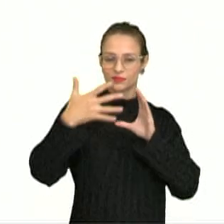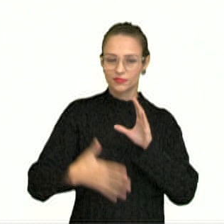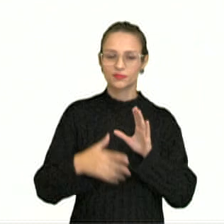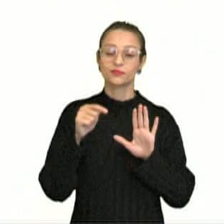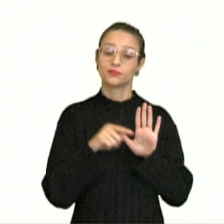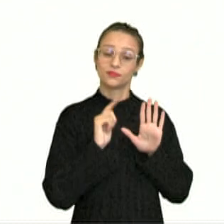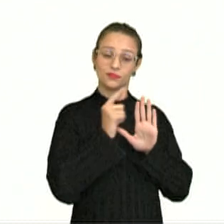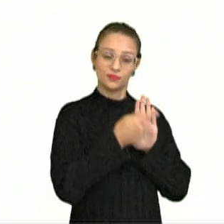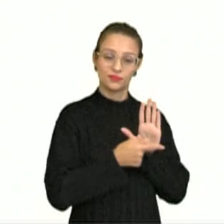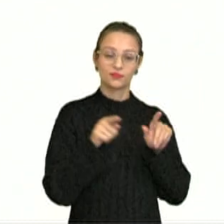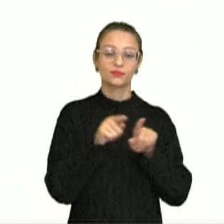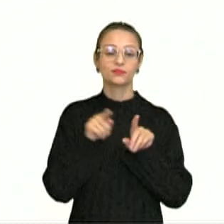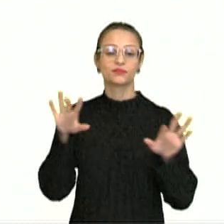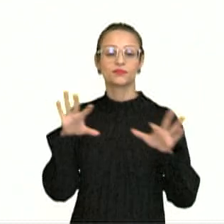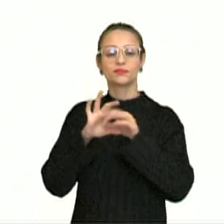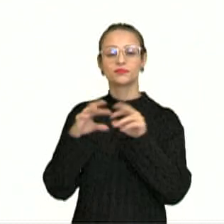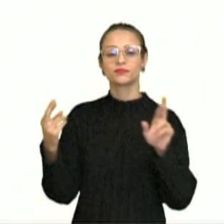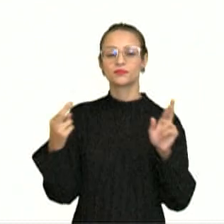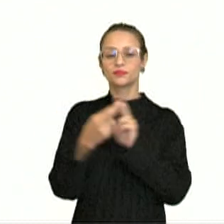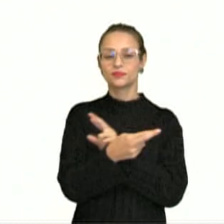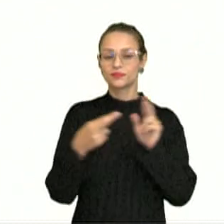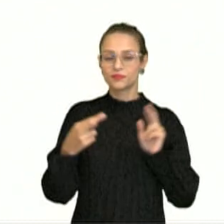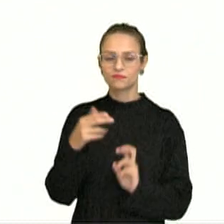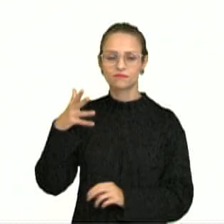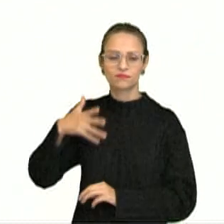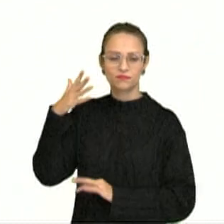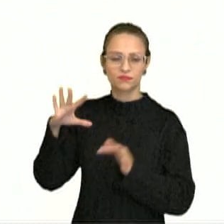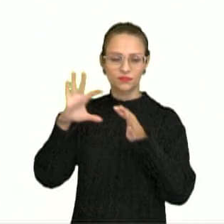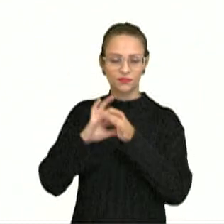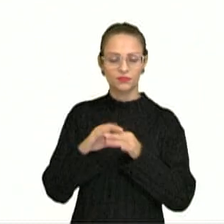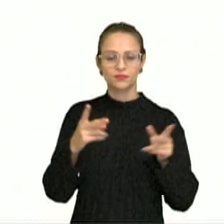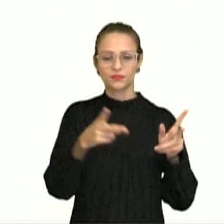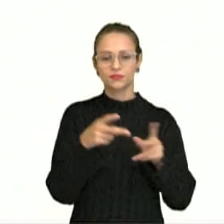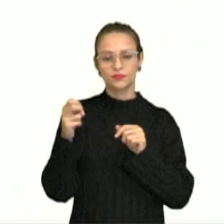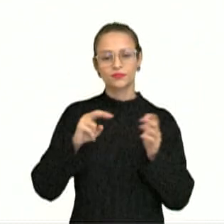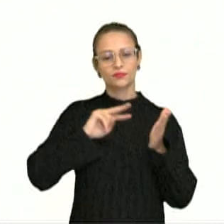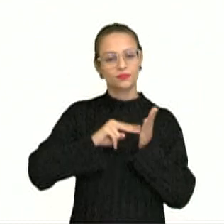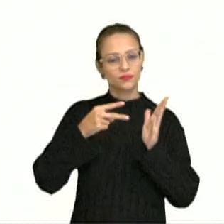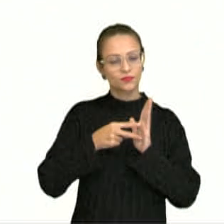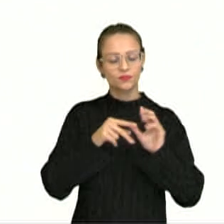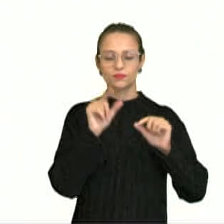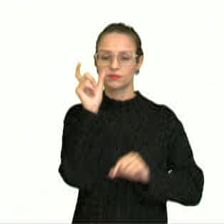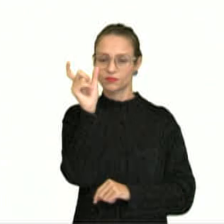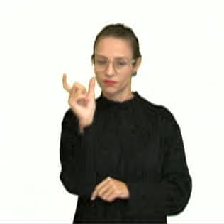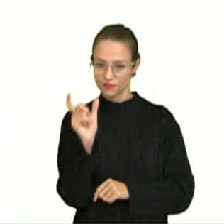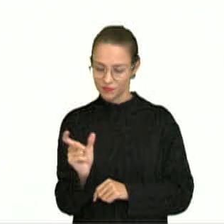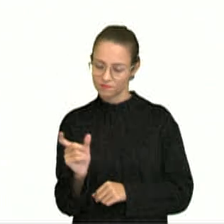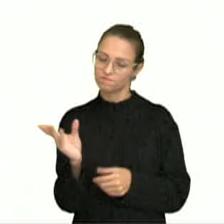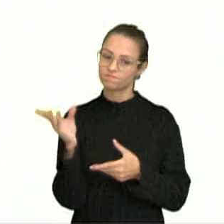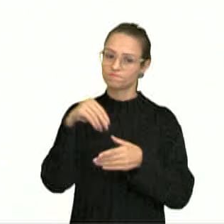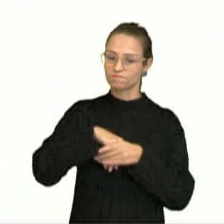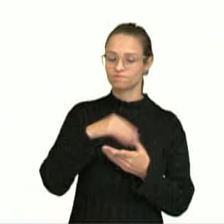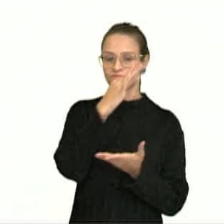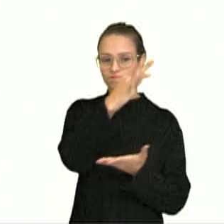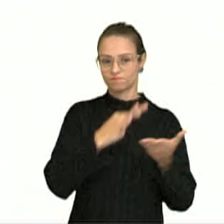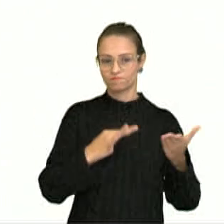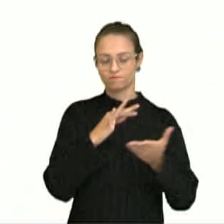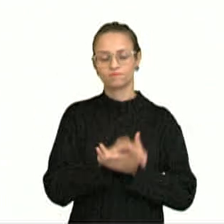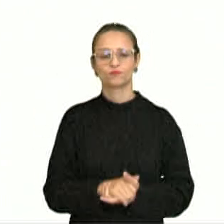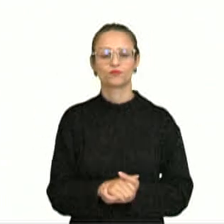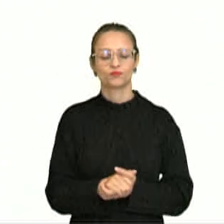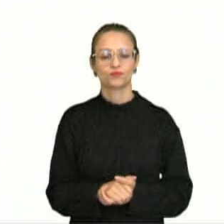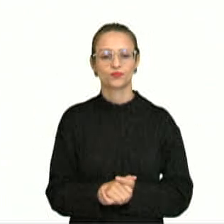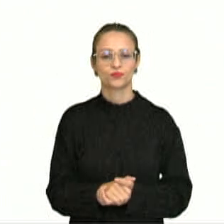estabelecer relações lógico-discursivas e reconhecer efeitos de sentido de algumas palavras no interior do texto. Qual o